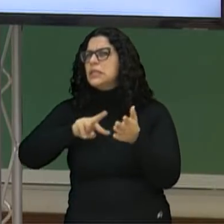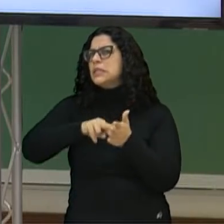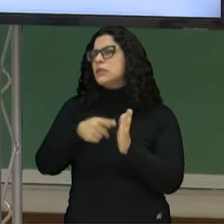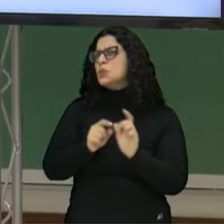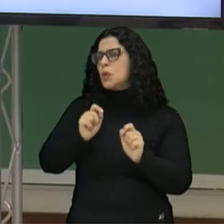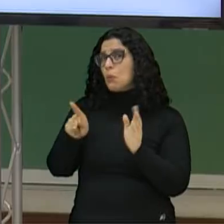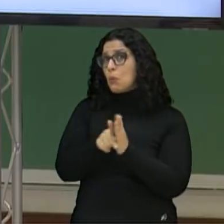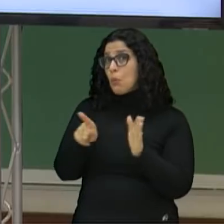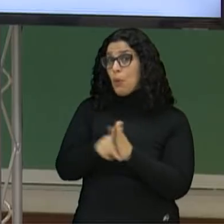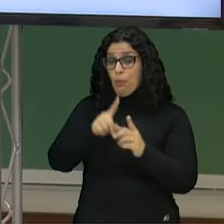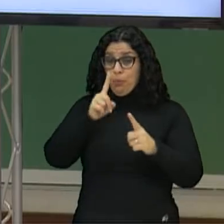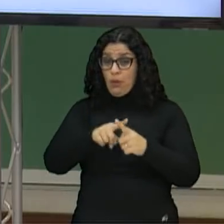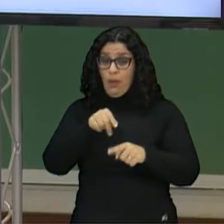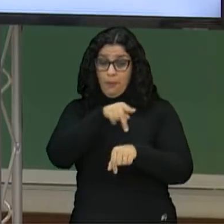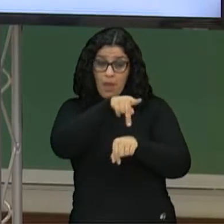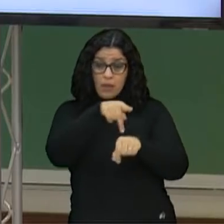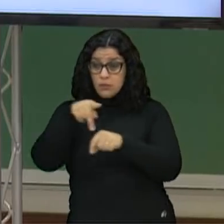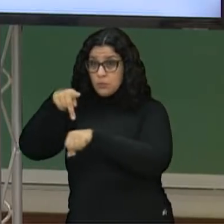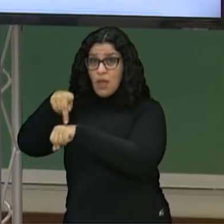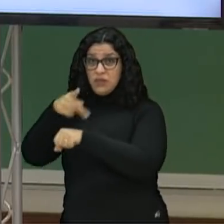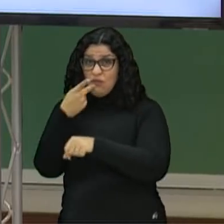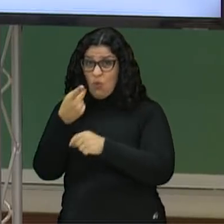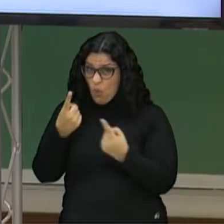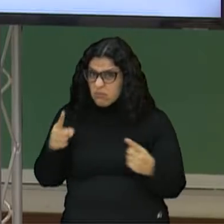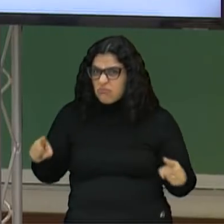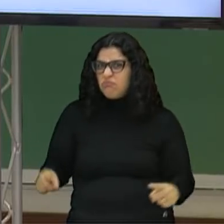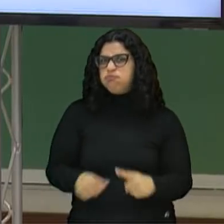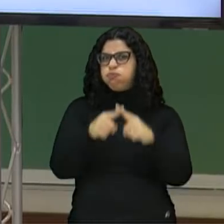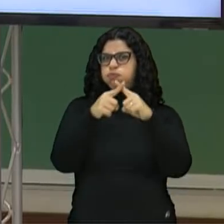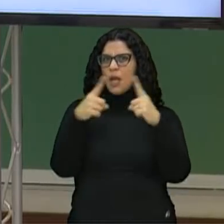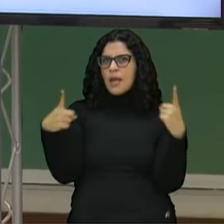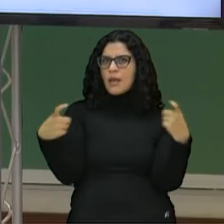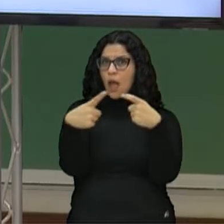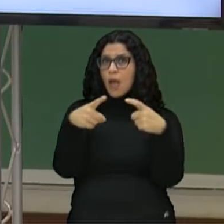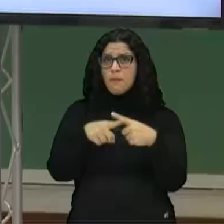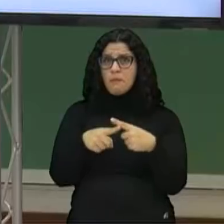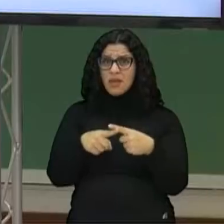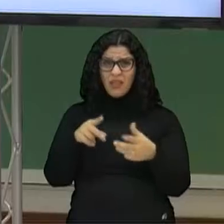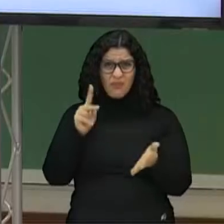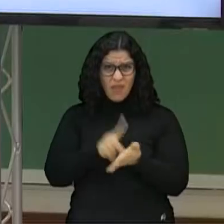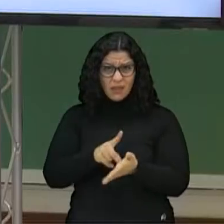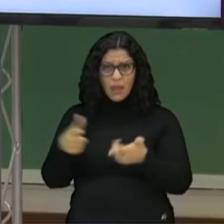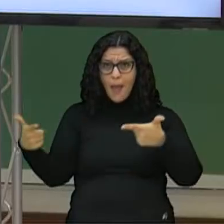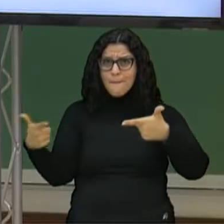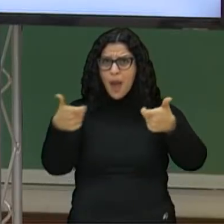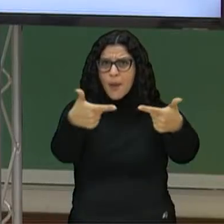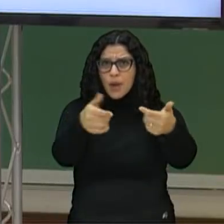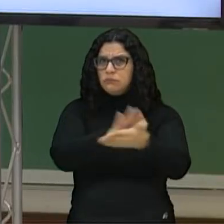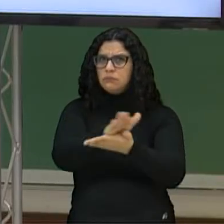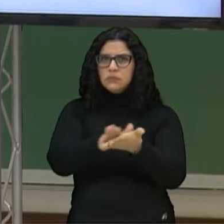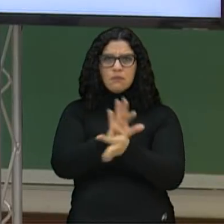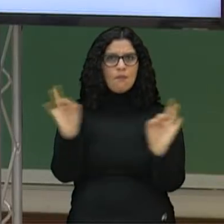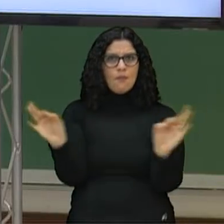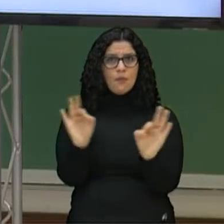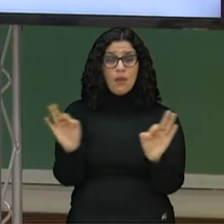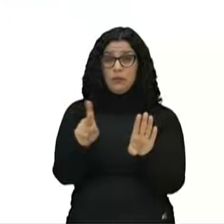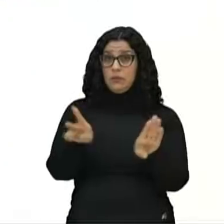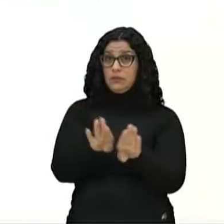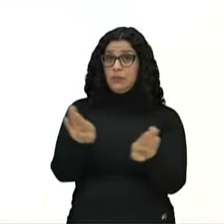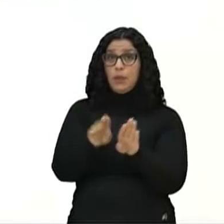mentira, porque os países declararam guerra, como a gente viu, mas não se atacaram efetivamente. Na